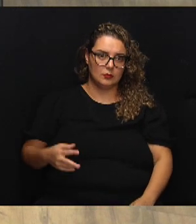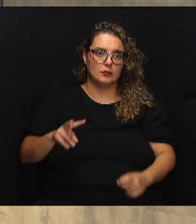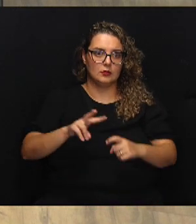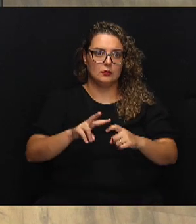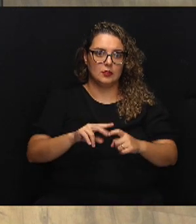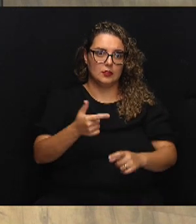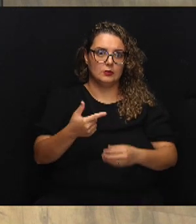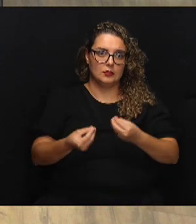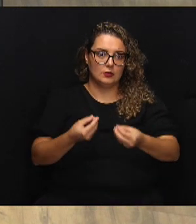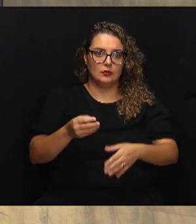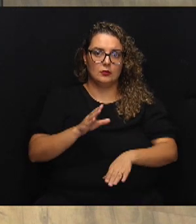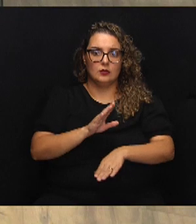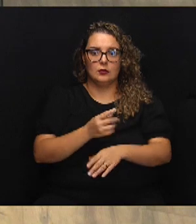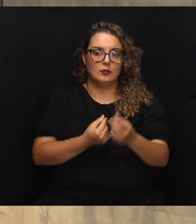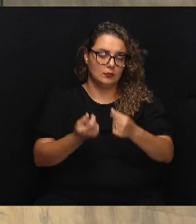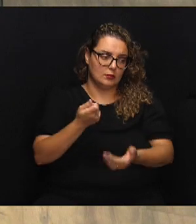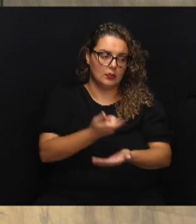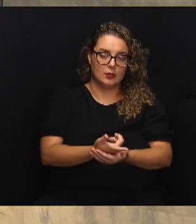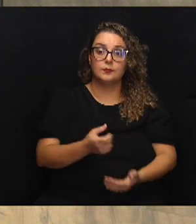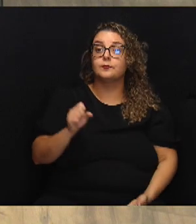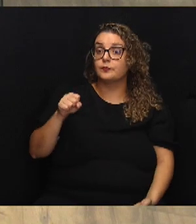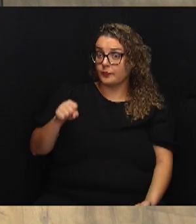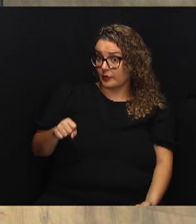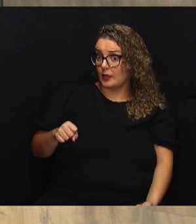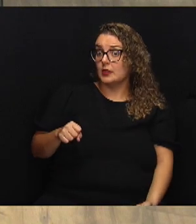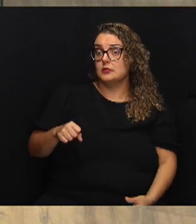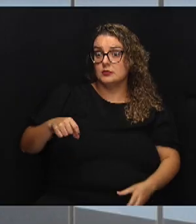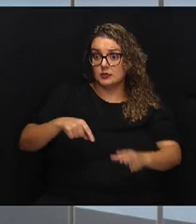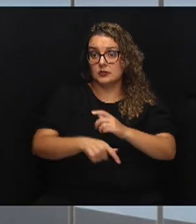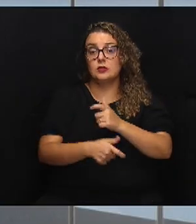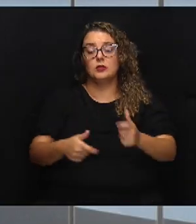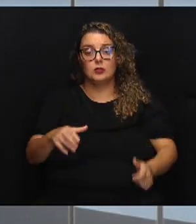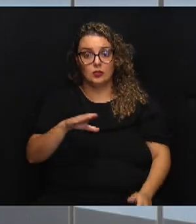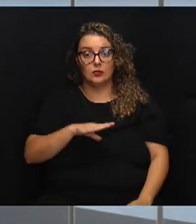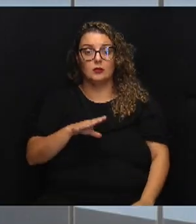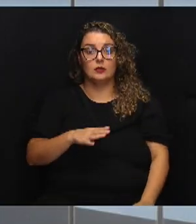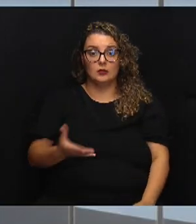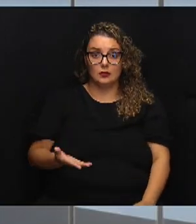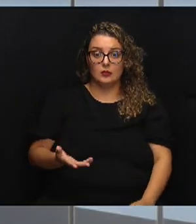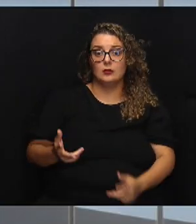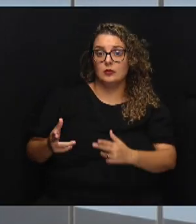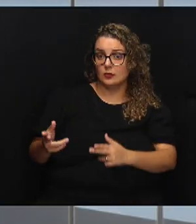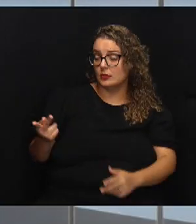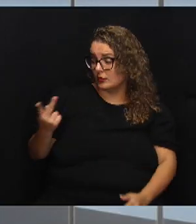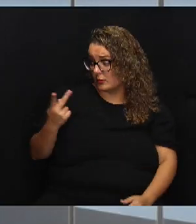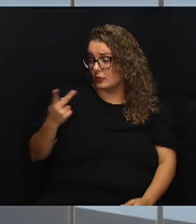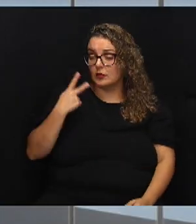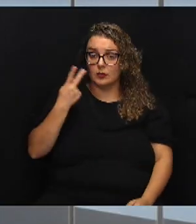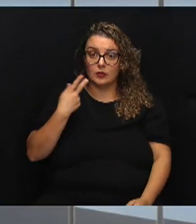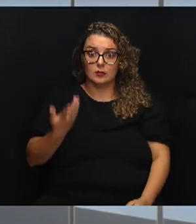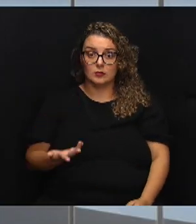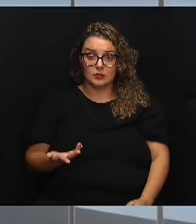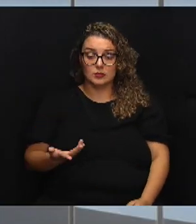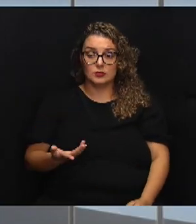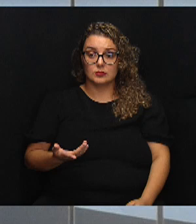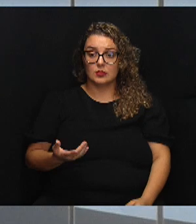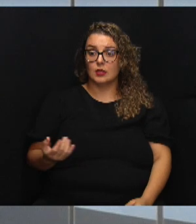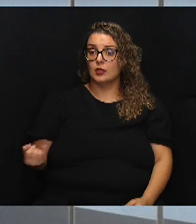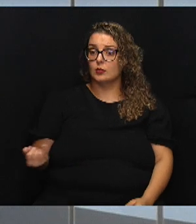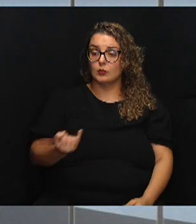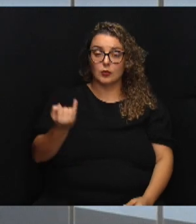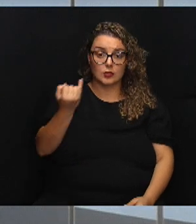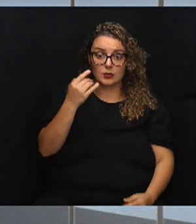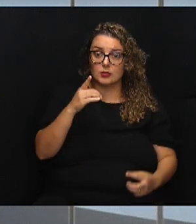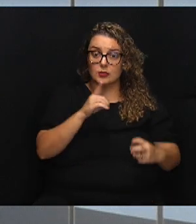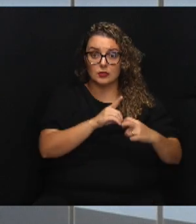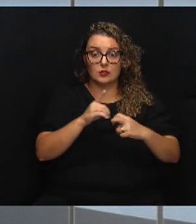têm condições financeiras? Com certeza, seria um avanço para a cidade e, como disse os vereadores, é imprescindível a gente ter um